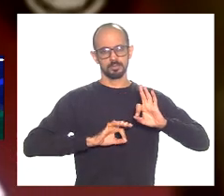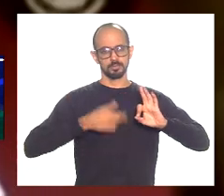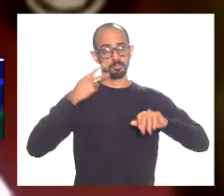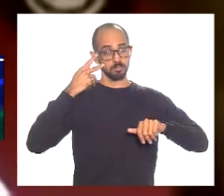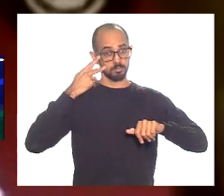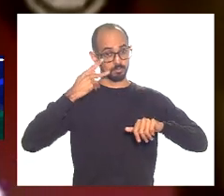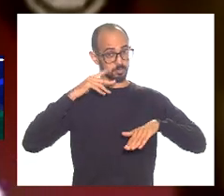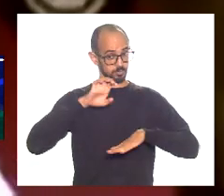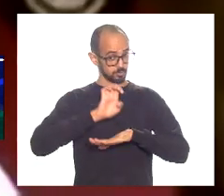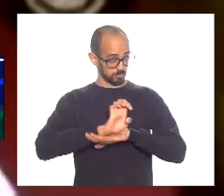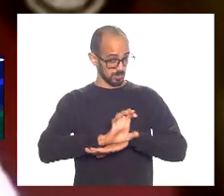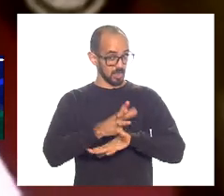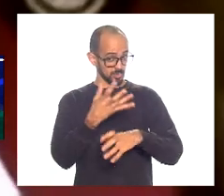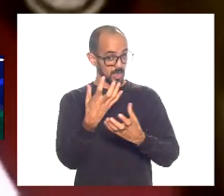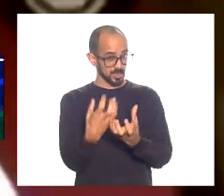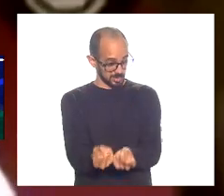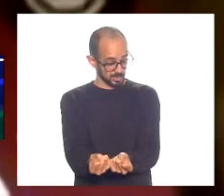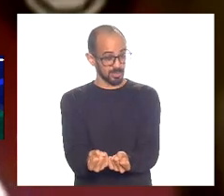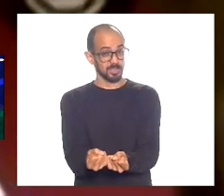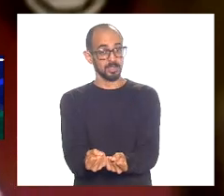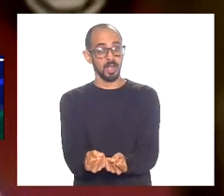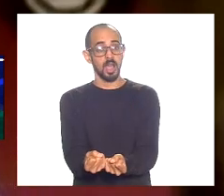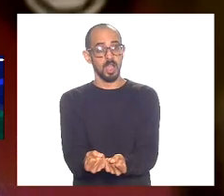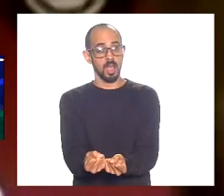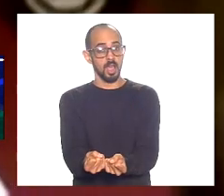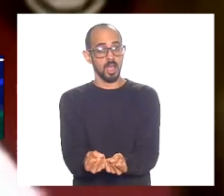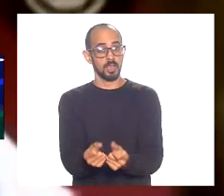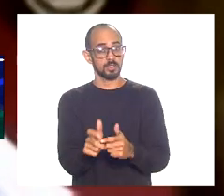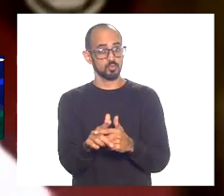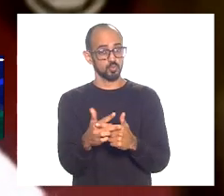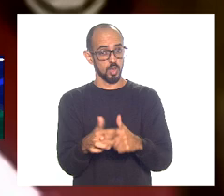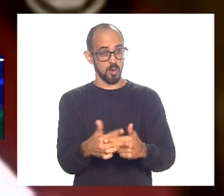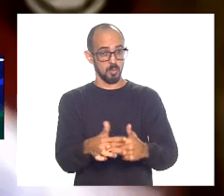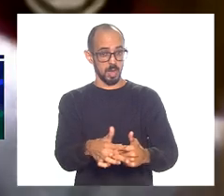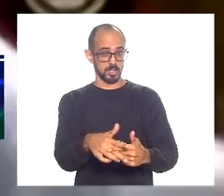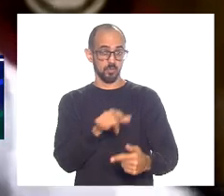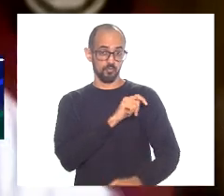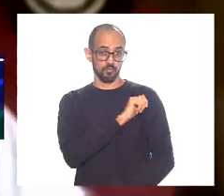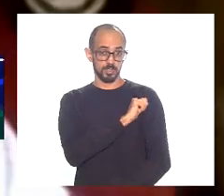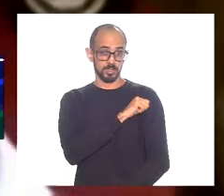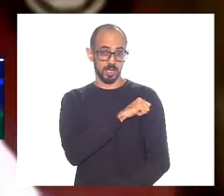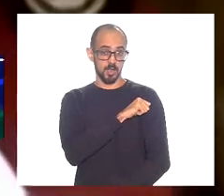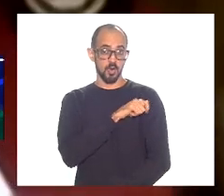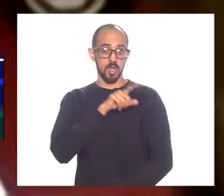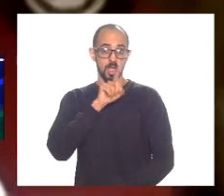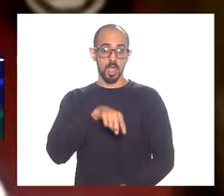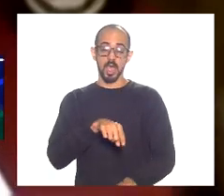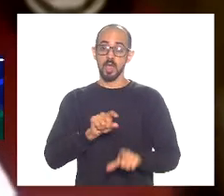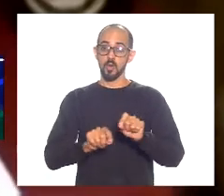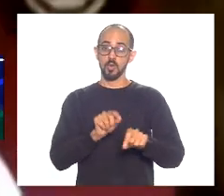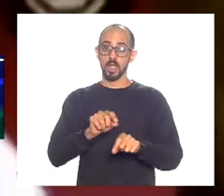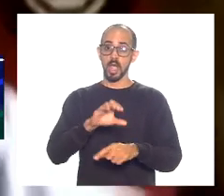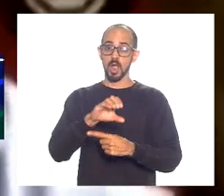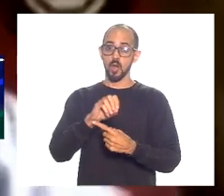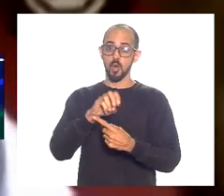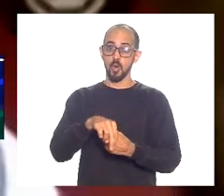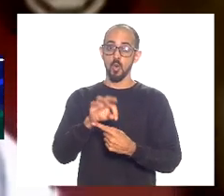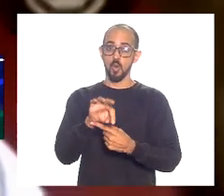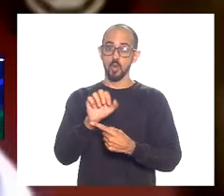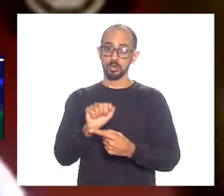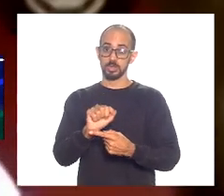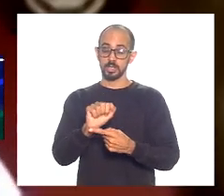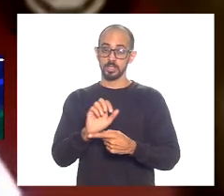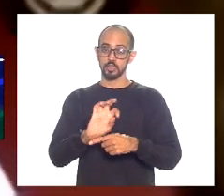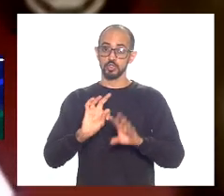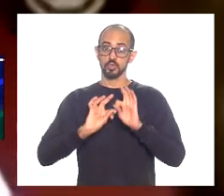estado aderir ao regime de recuperação fiscal, é de realmente a conta de tudo